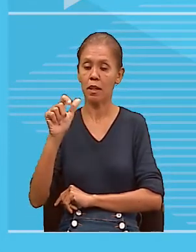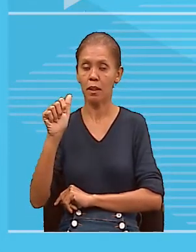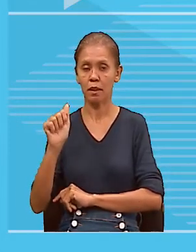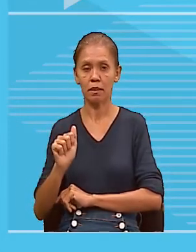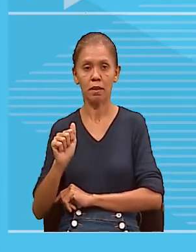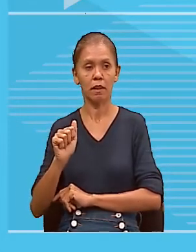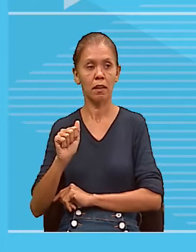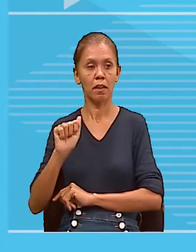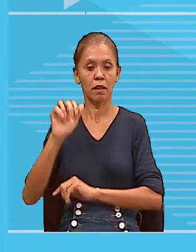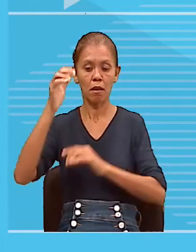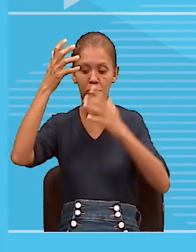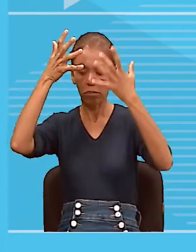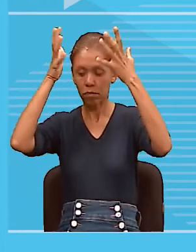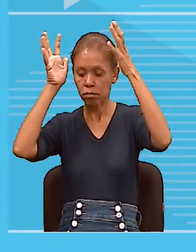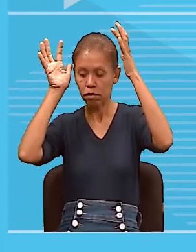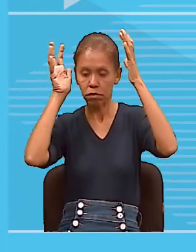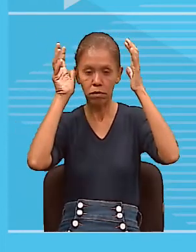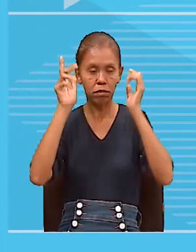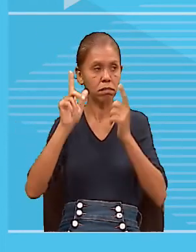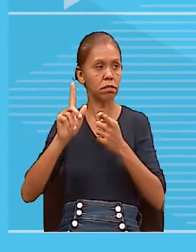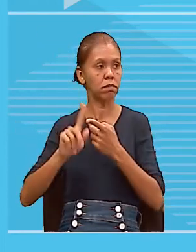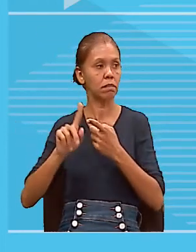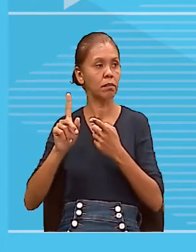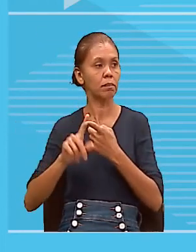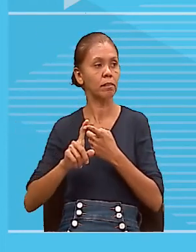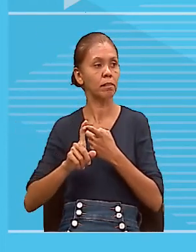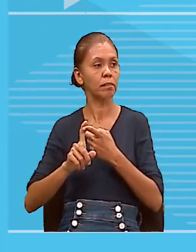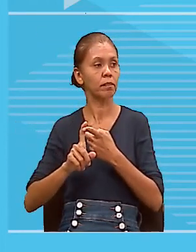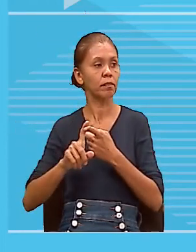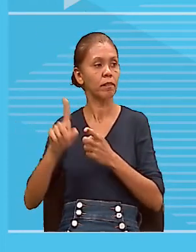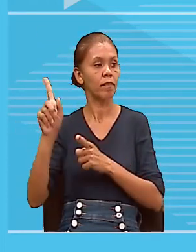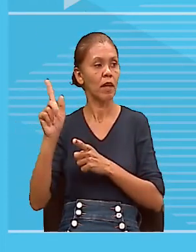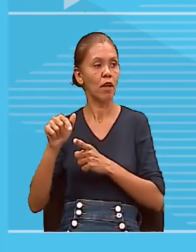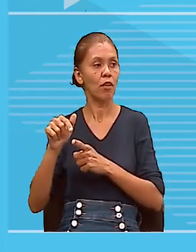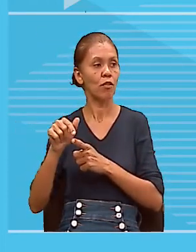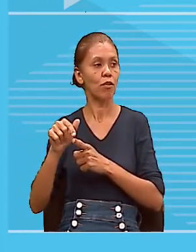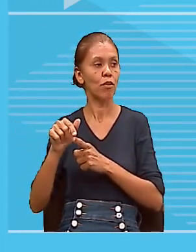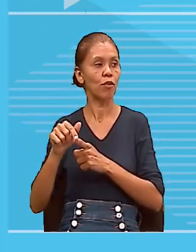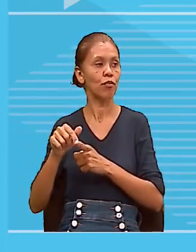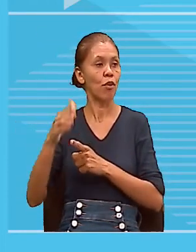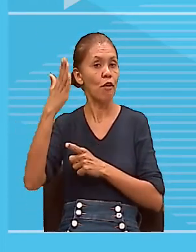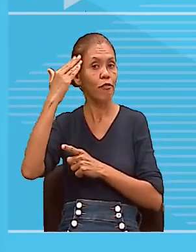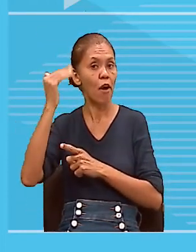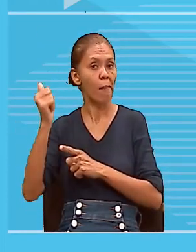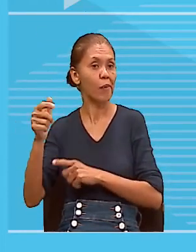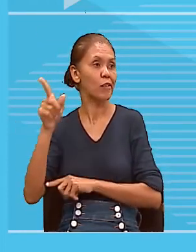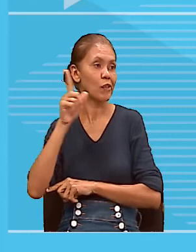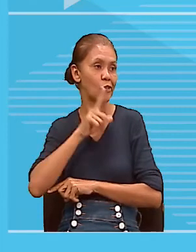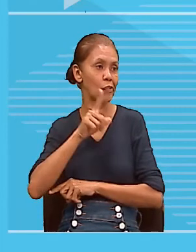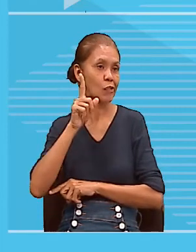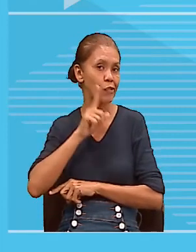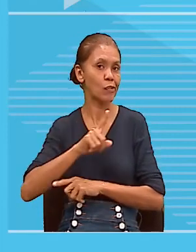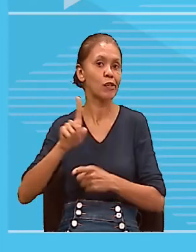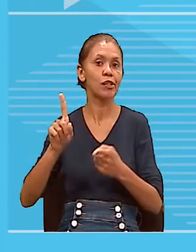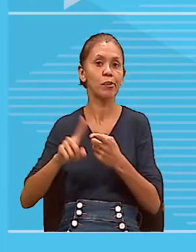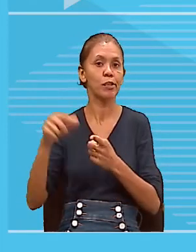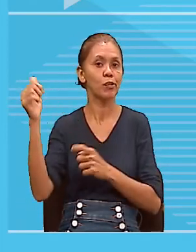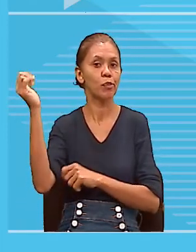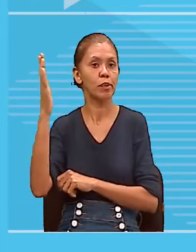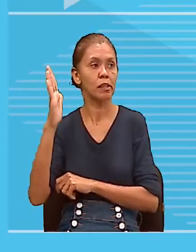também levada lá para fora a Carmem Miranda foi estrela nos Estados Unidos e aqui na terra